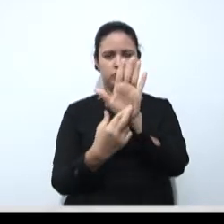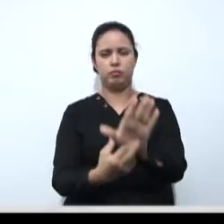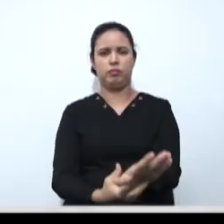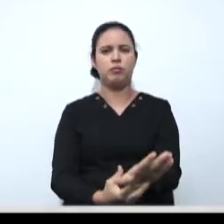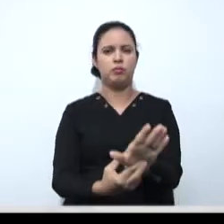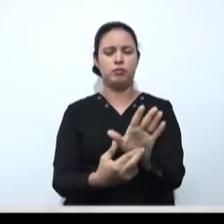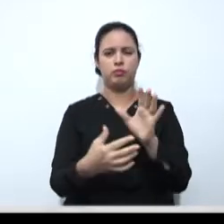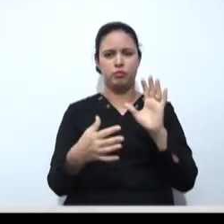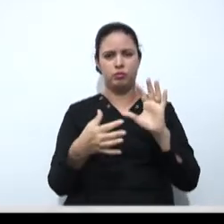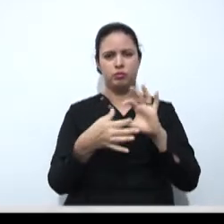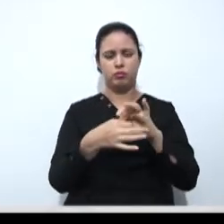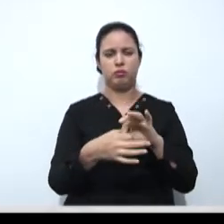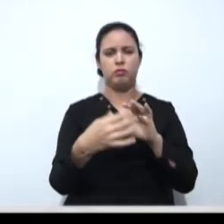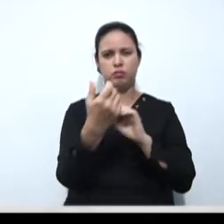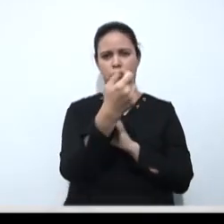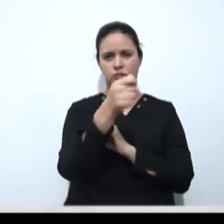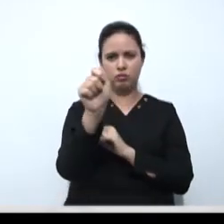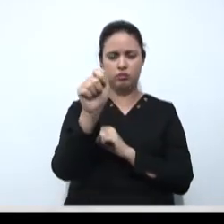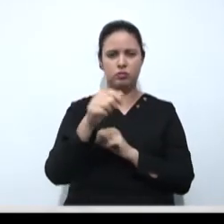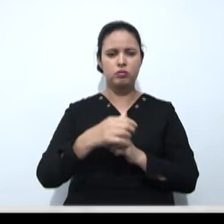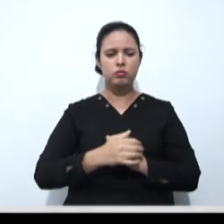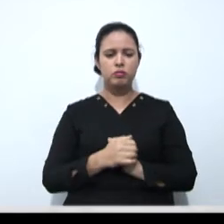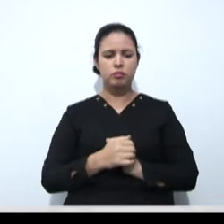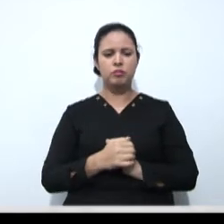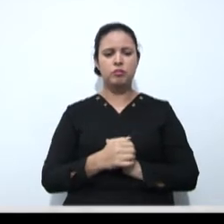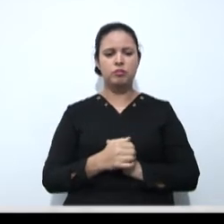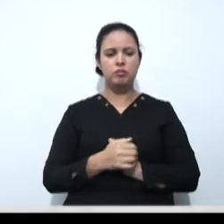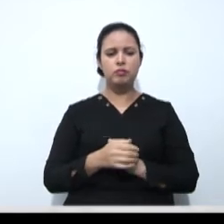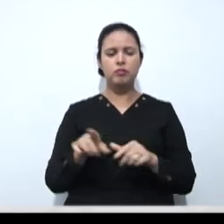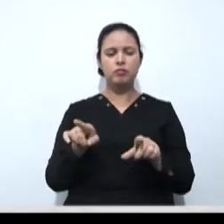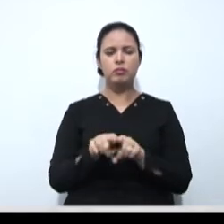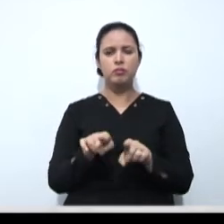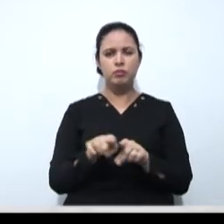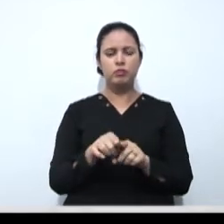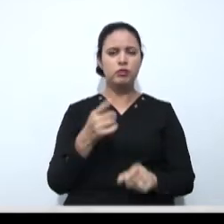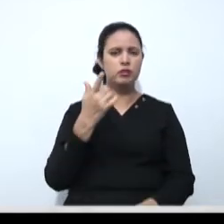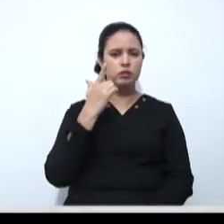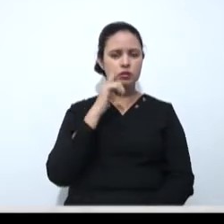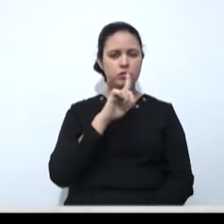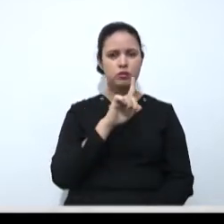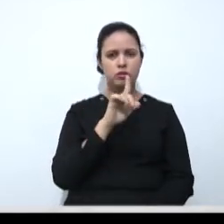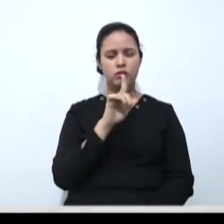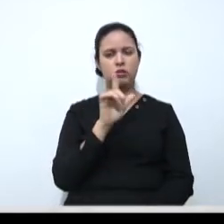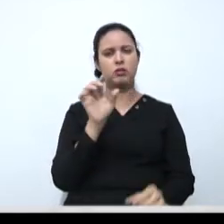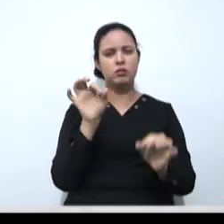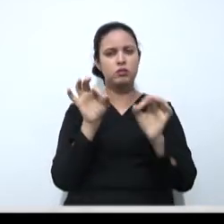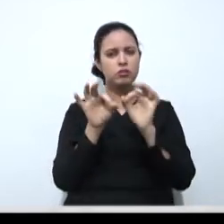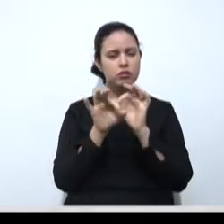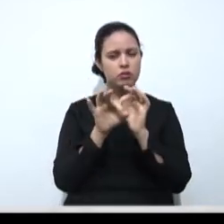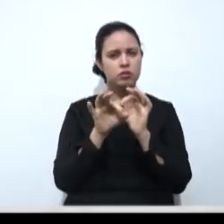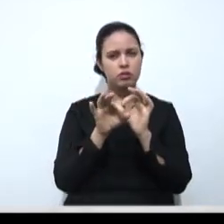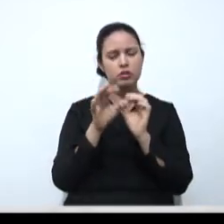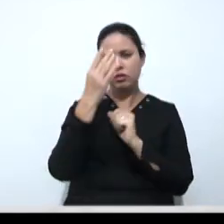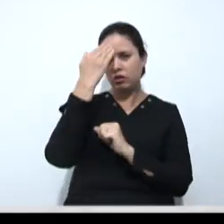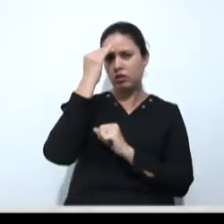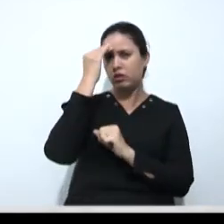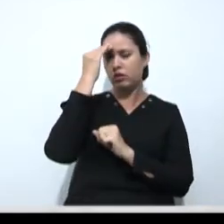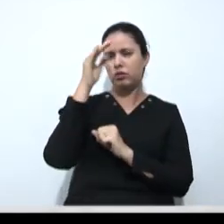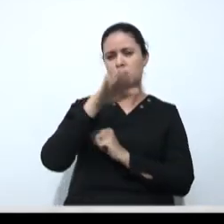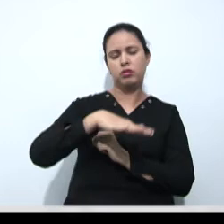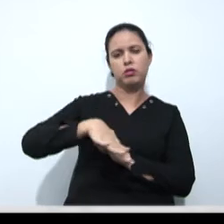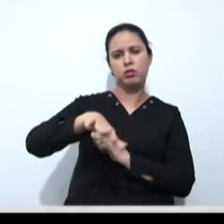e associação. E a gente também consegue concluir que nessas regiões